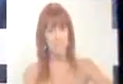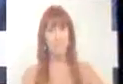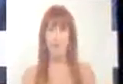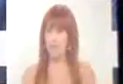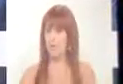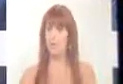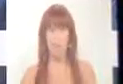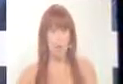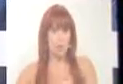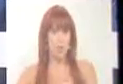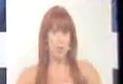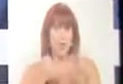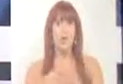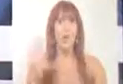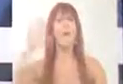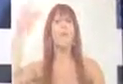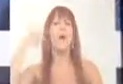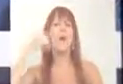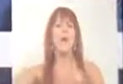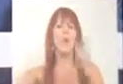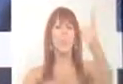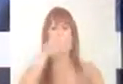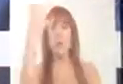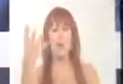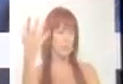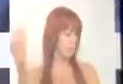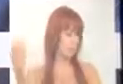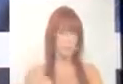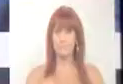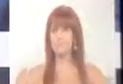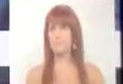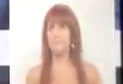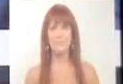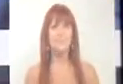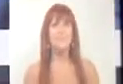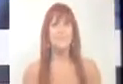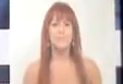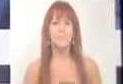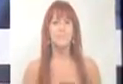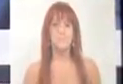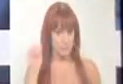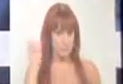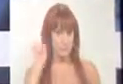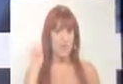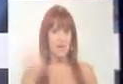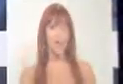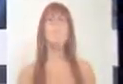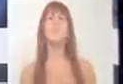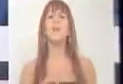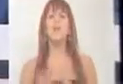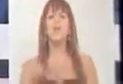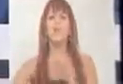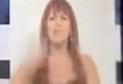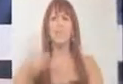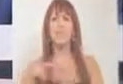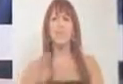isso está provado à saciedade, não é por acaso que o tal de 1 para 4 tem validade. Quanto ao